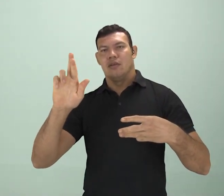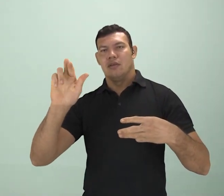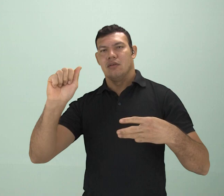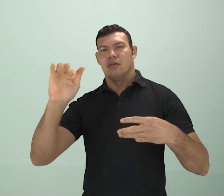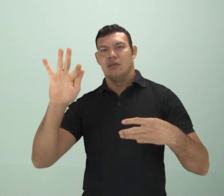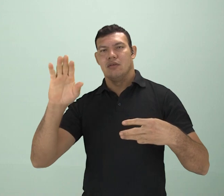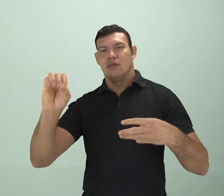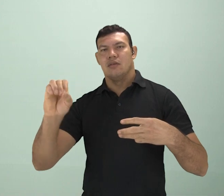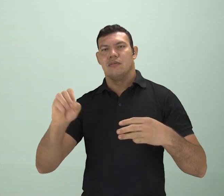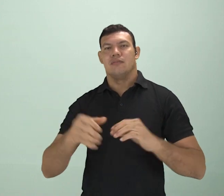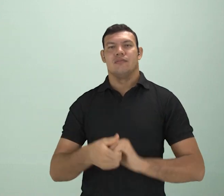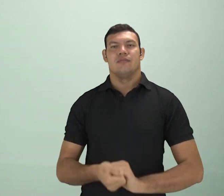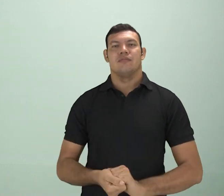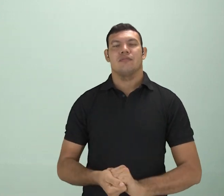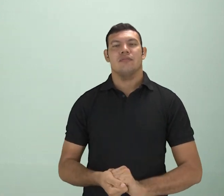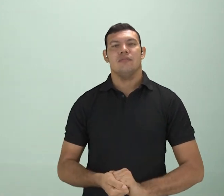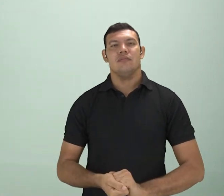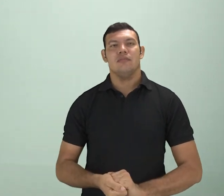3 elementos.